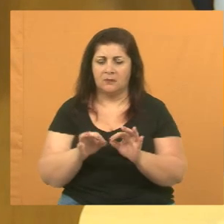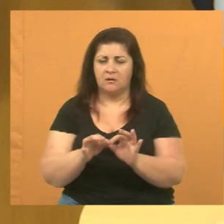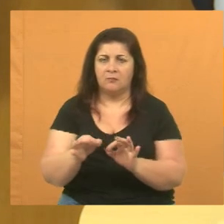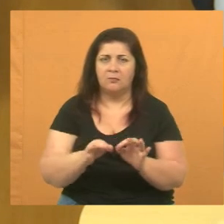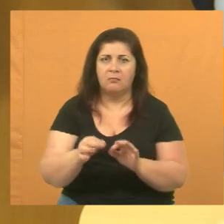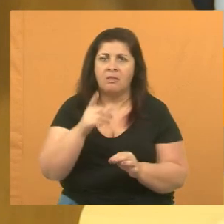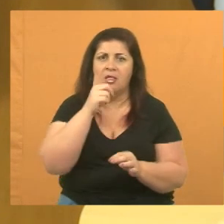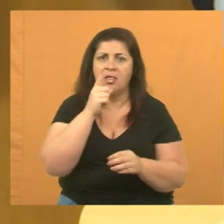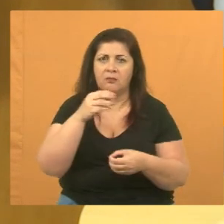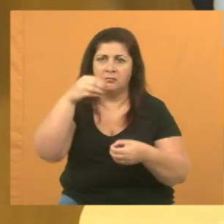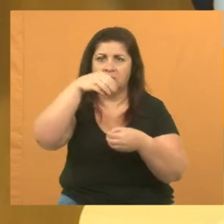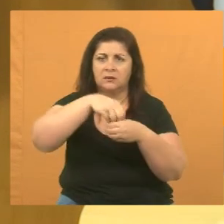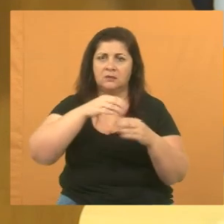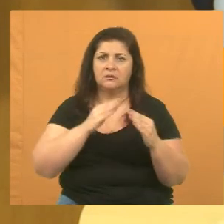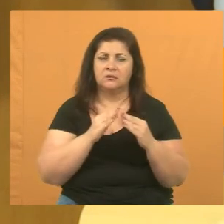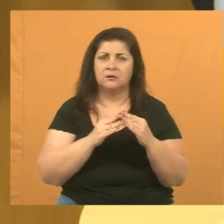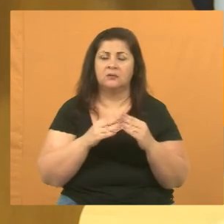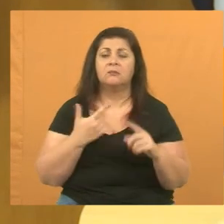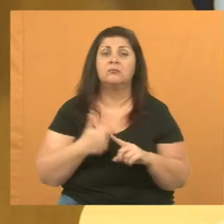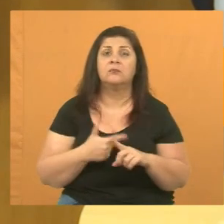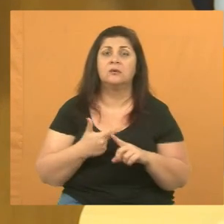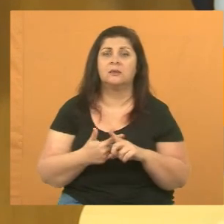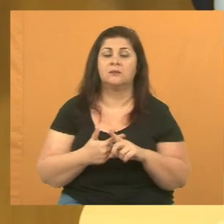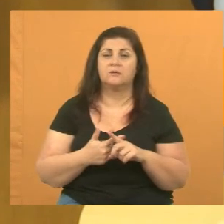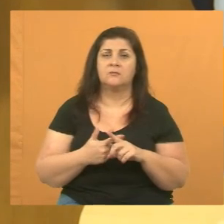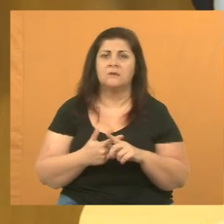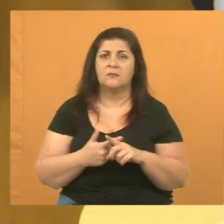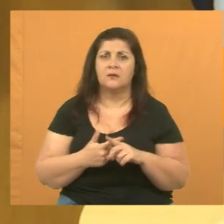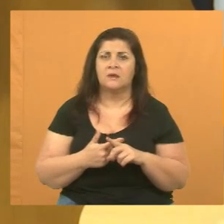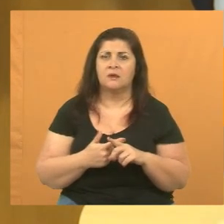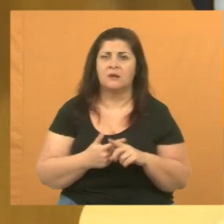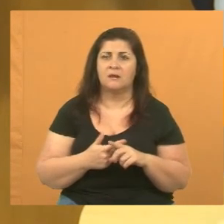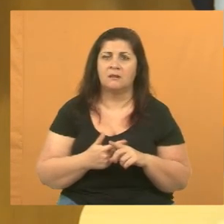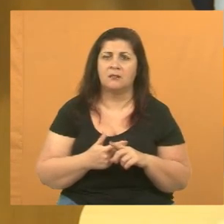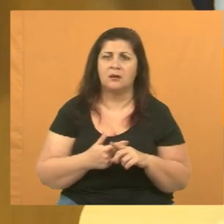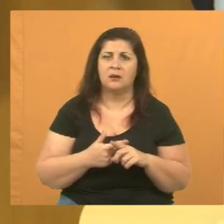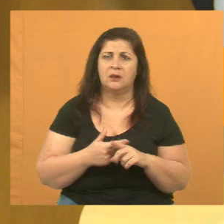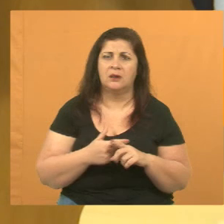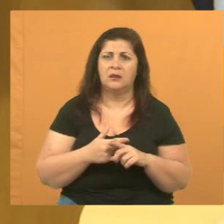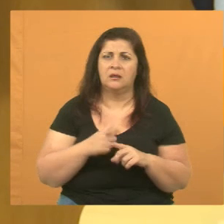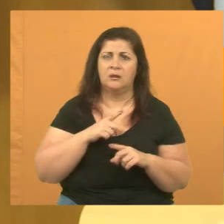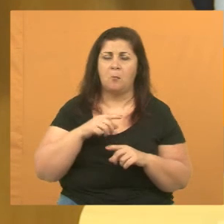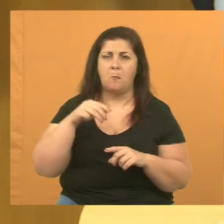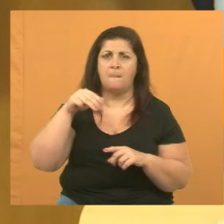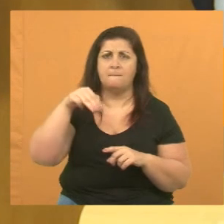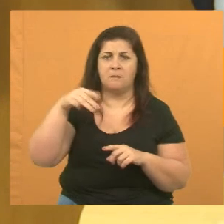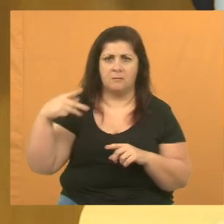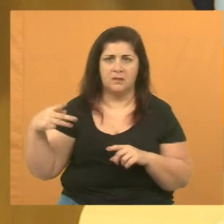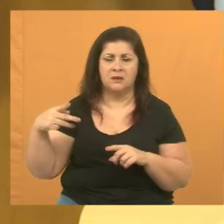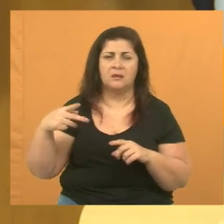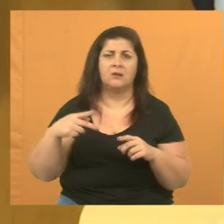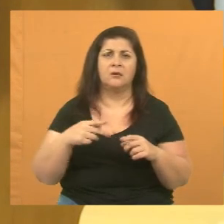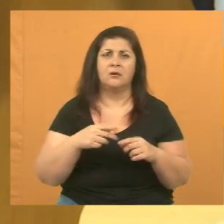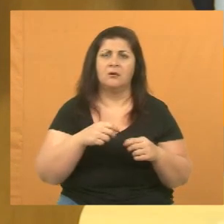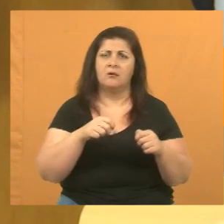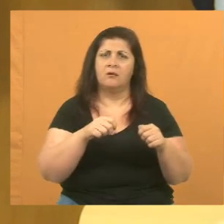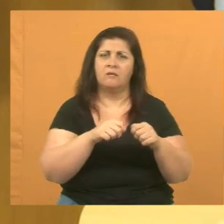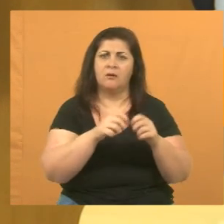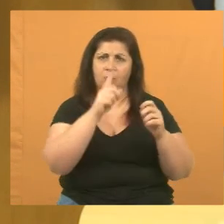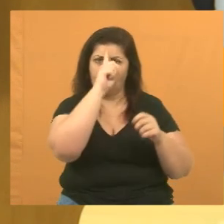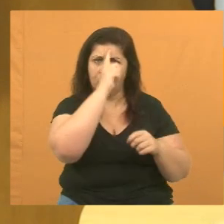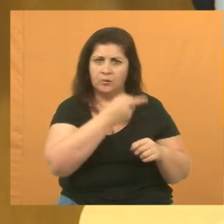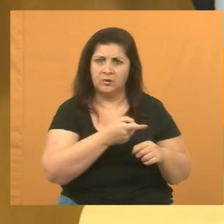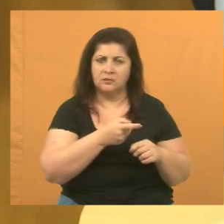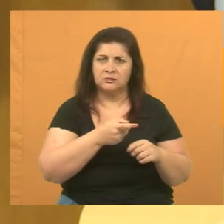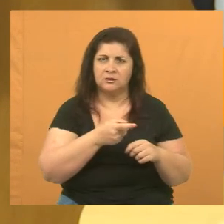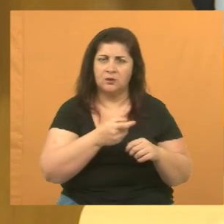instalar a água dentro da casa deles, porque uma exigência do Ministério Público deles construir essas